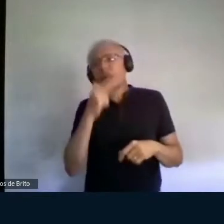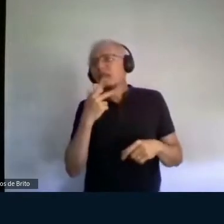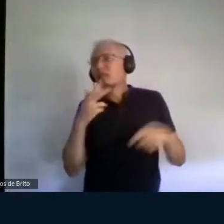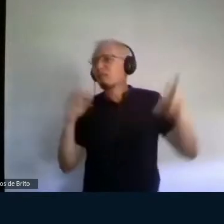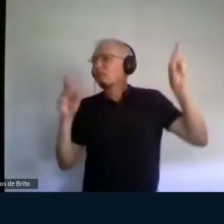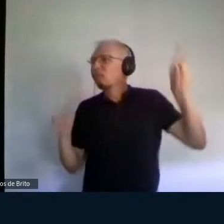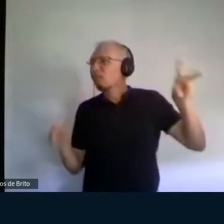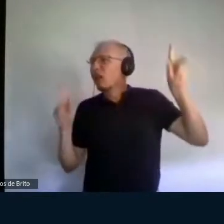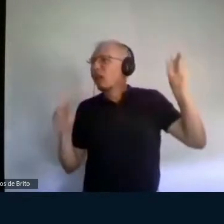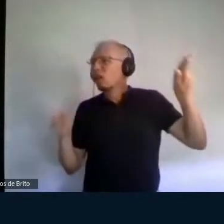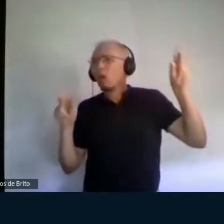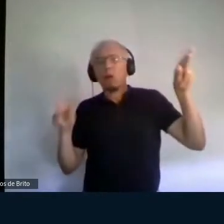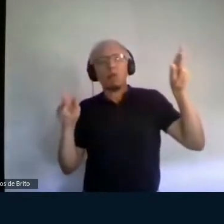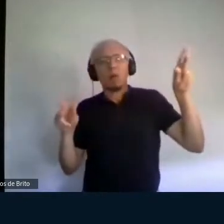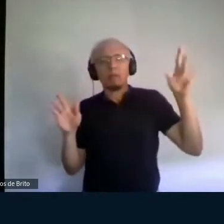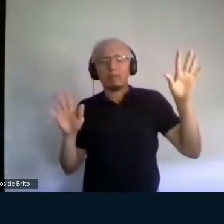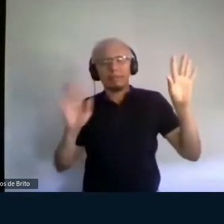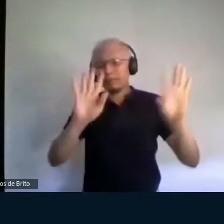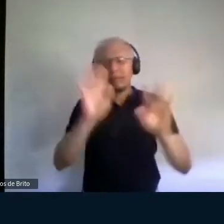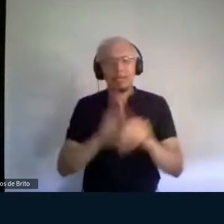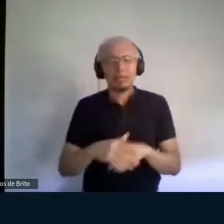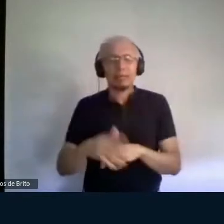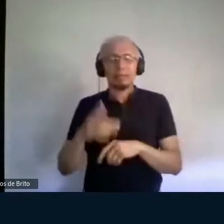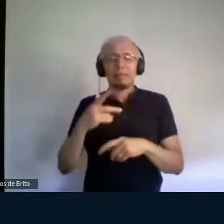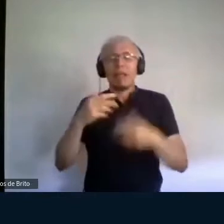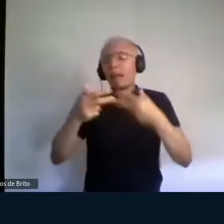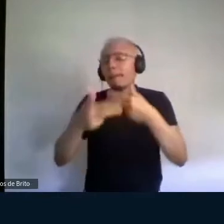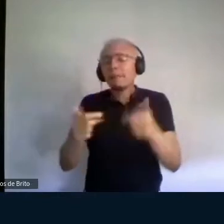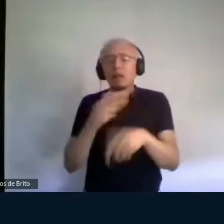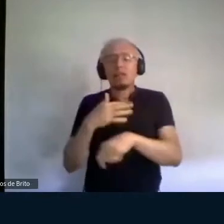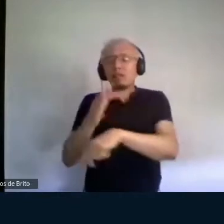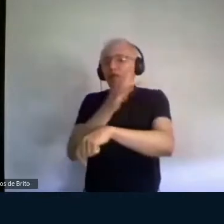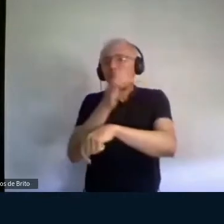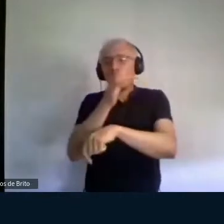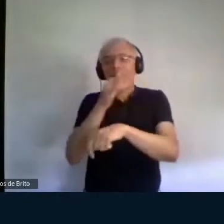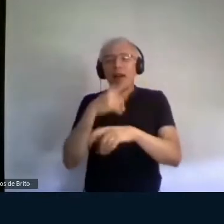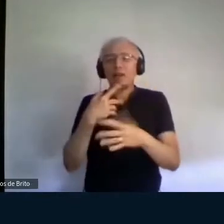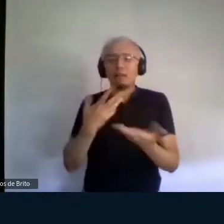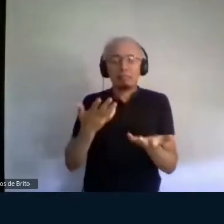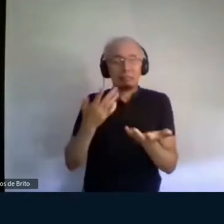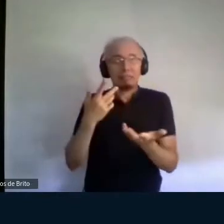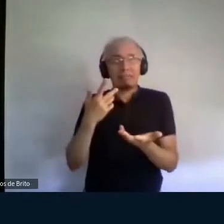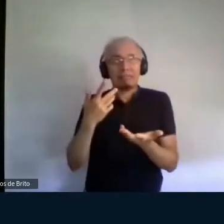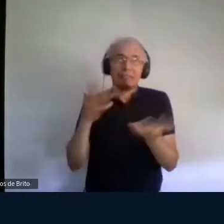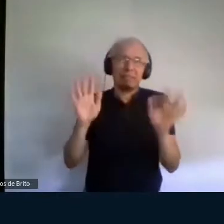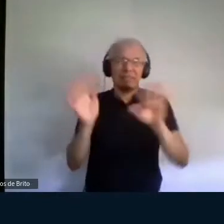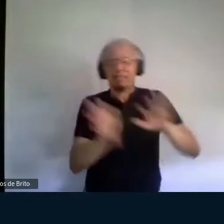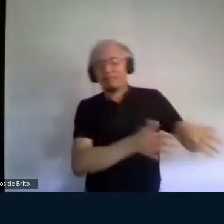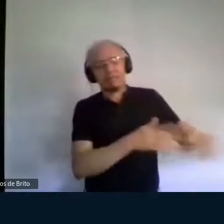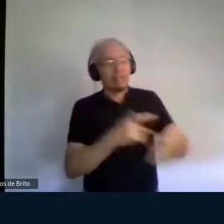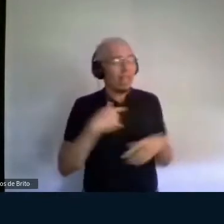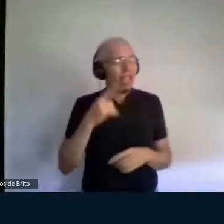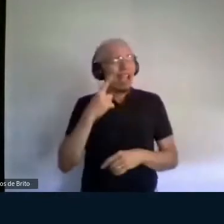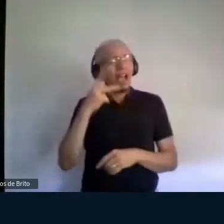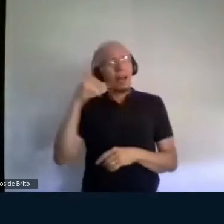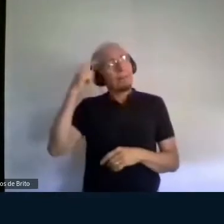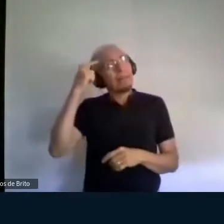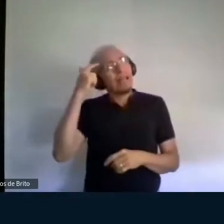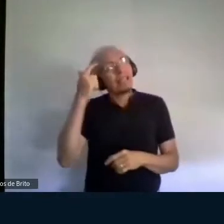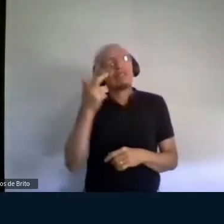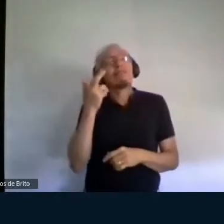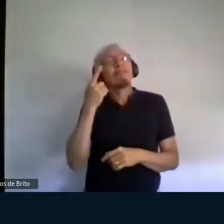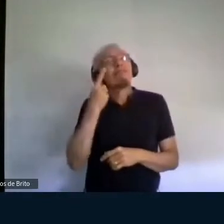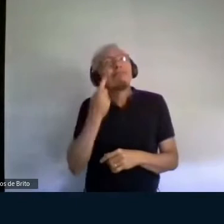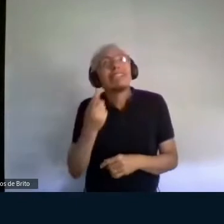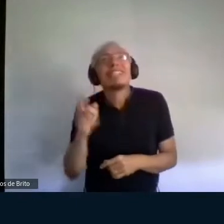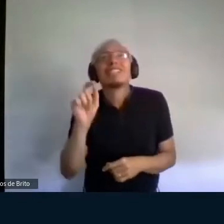me estender muito com relação às questões formais, acho que é muito mais interessante para a gente discutir mesmo